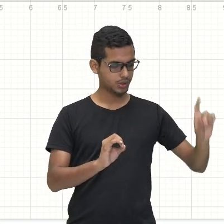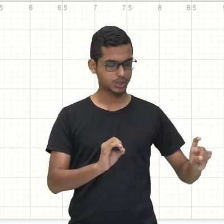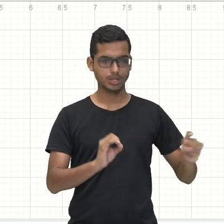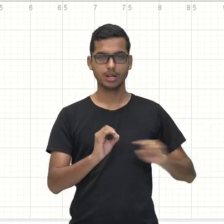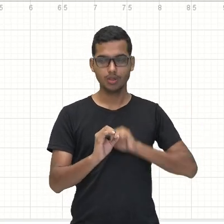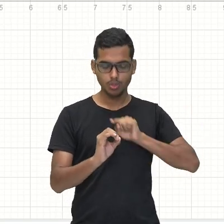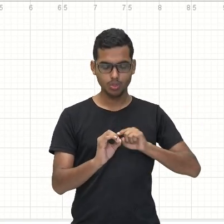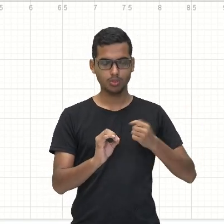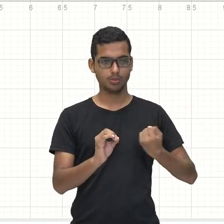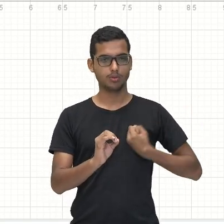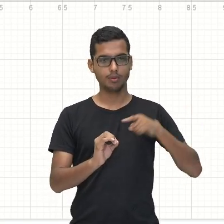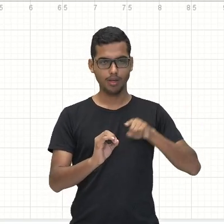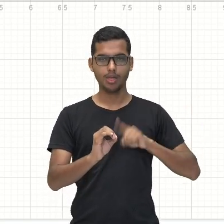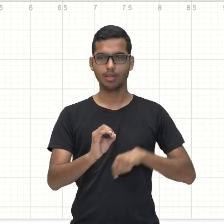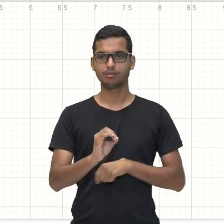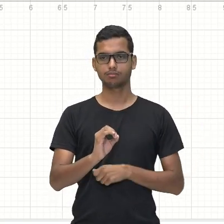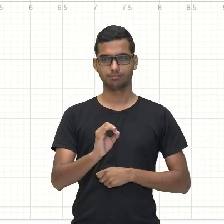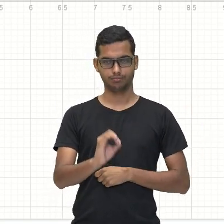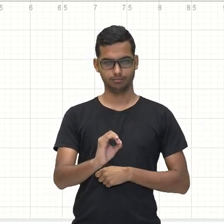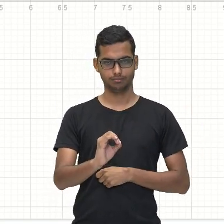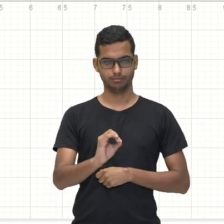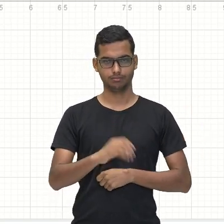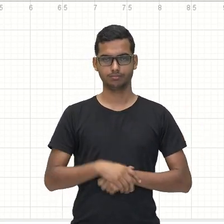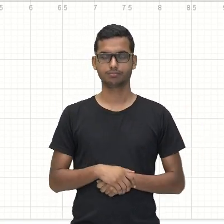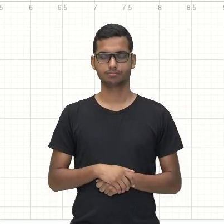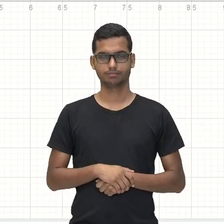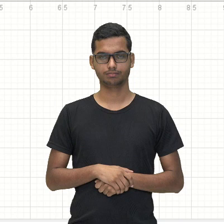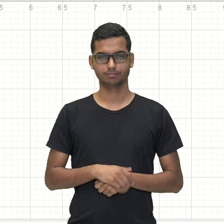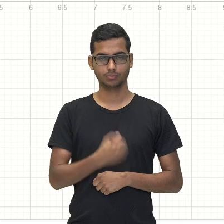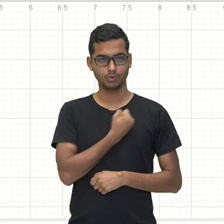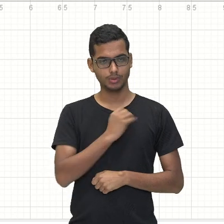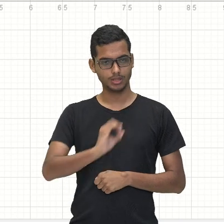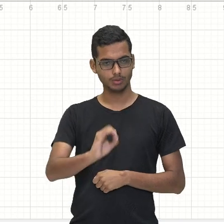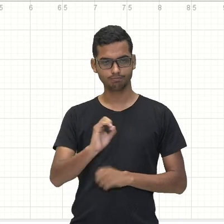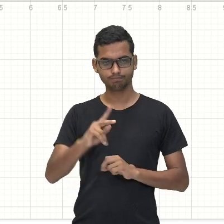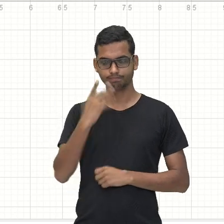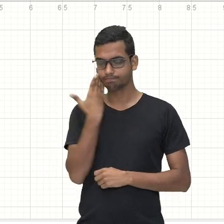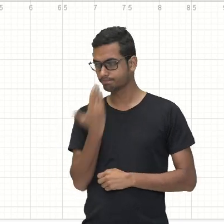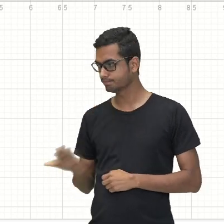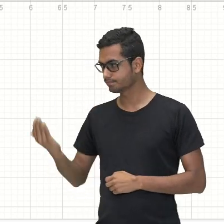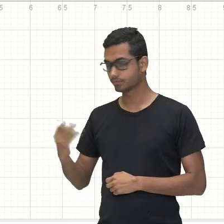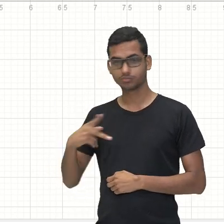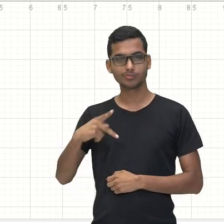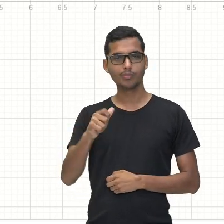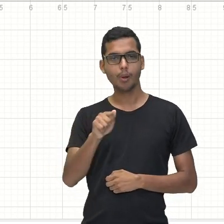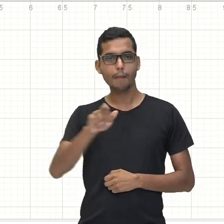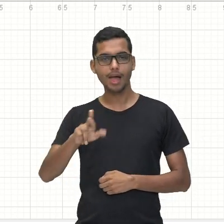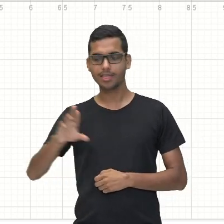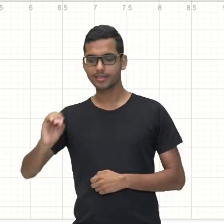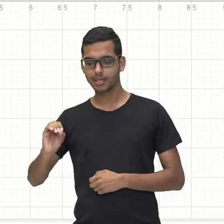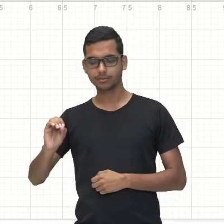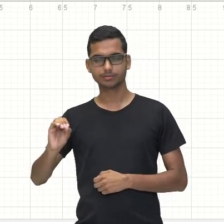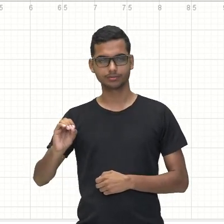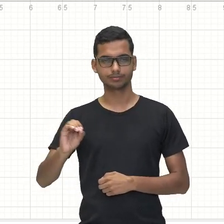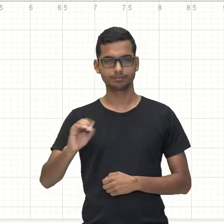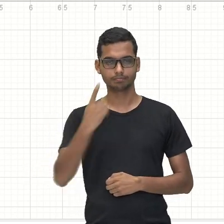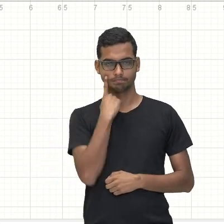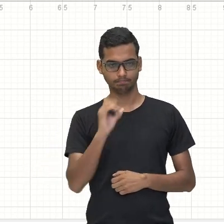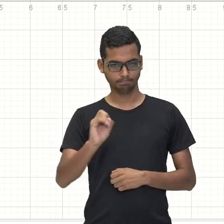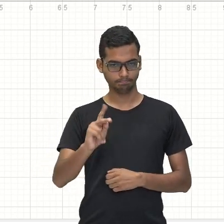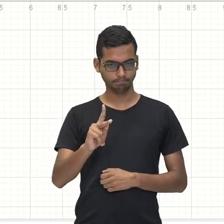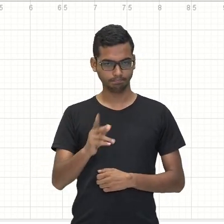aí no cantinho, que é o par 0 e 0. A gente chamou ele de A. O